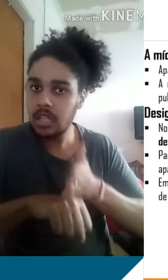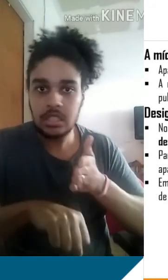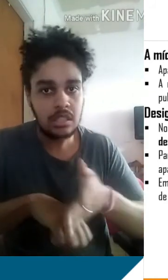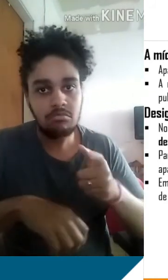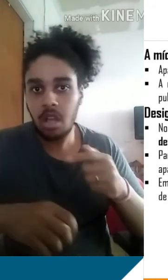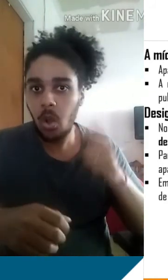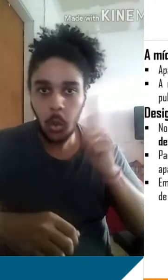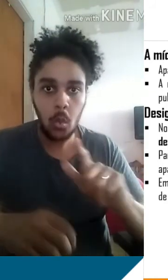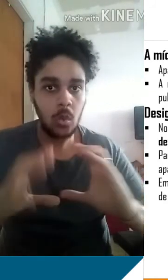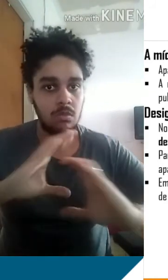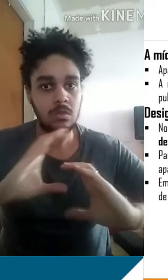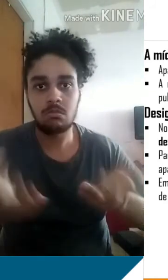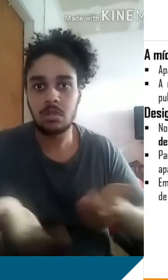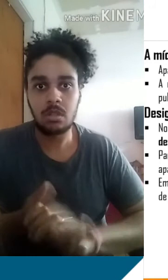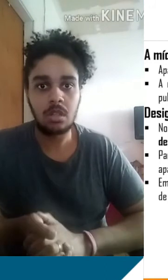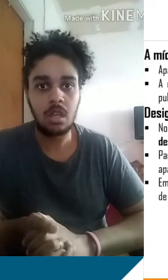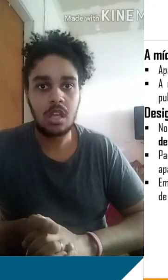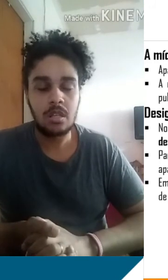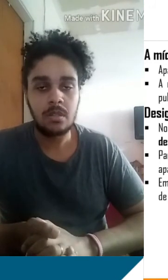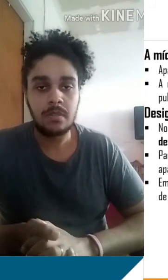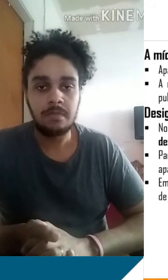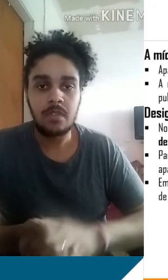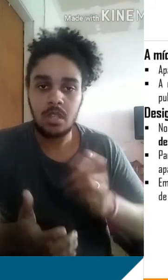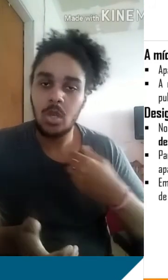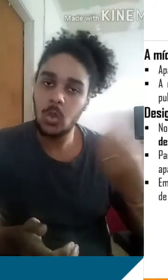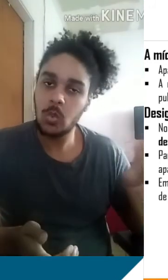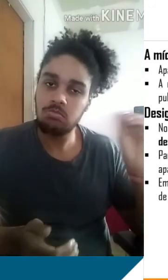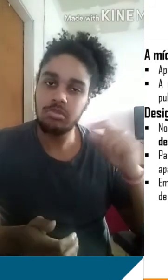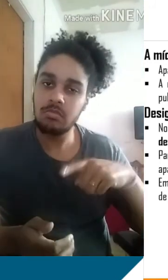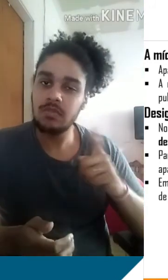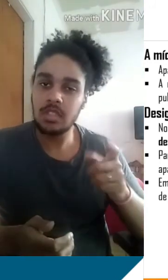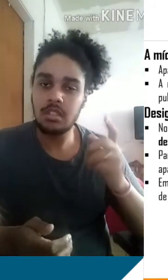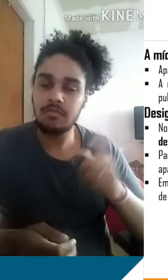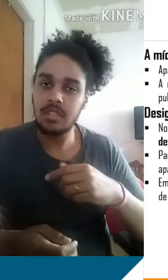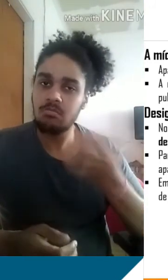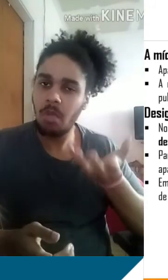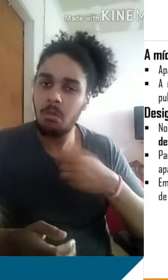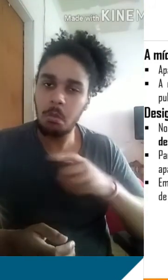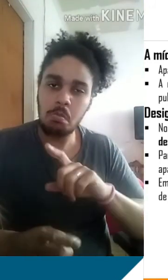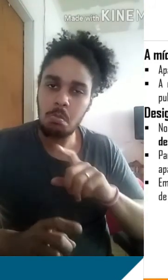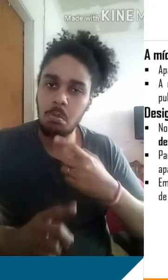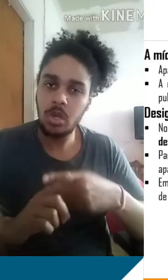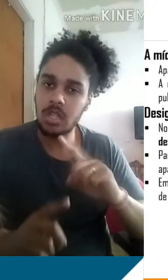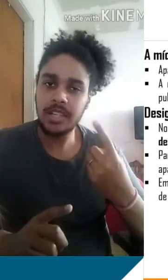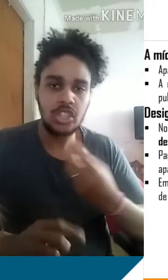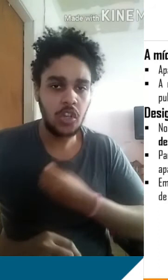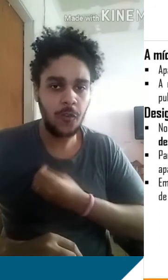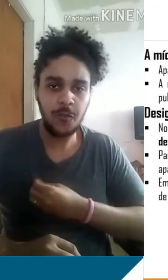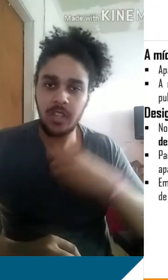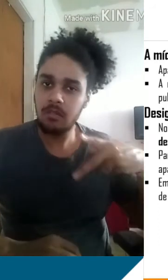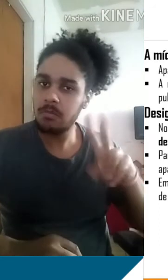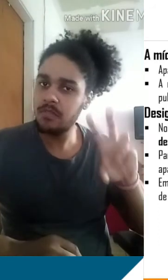proposital, porque é o que a gente tem vivido no próprio PVS. A grande dificuldade de acesso de determinados grupos de ver esse vídeo, por